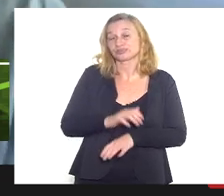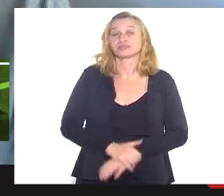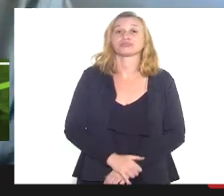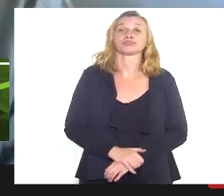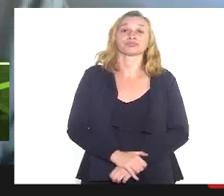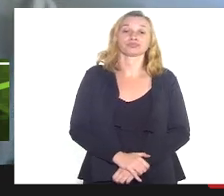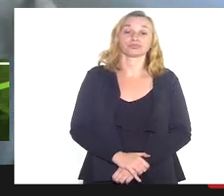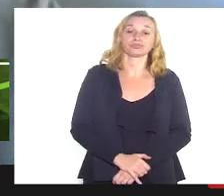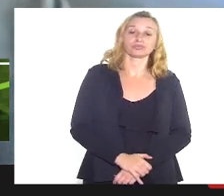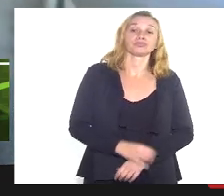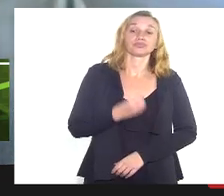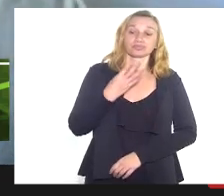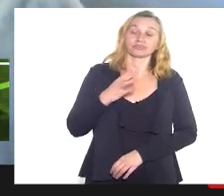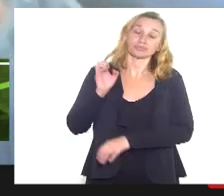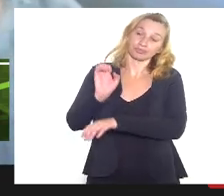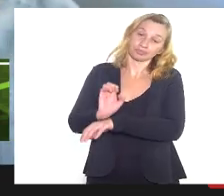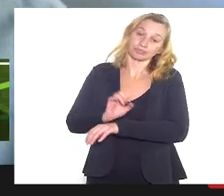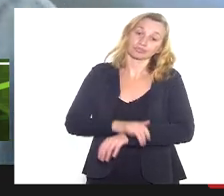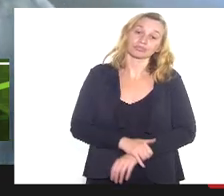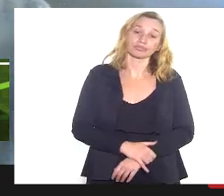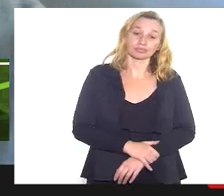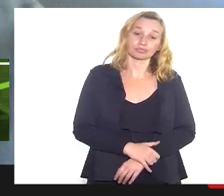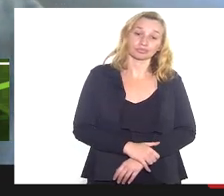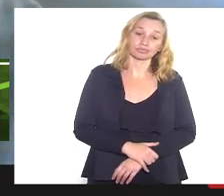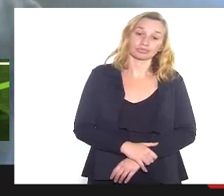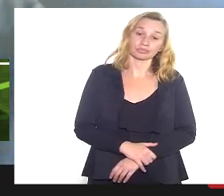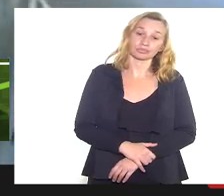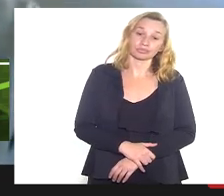Bom, e o Estado,